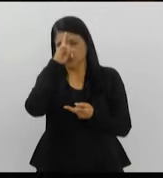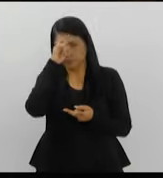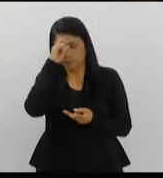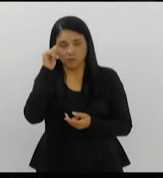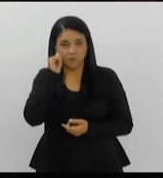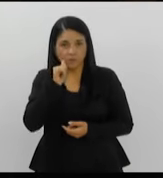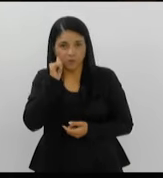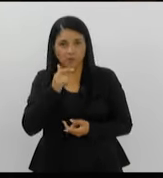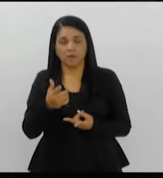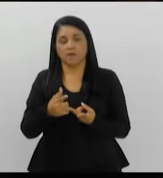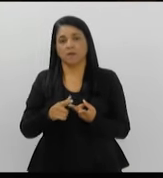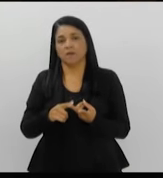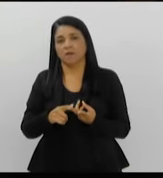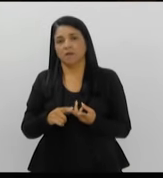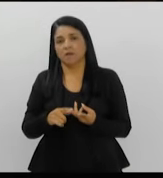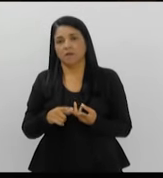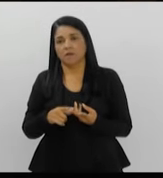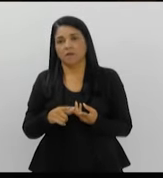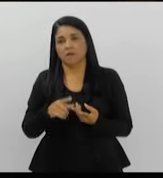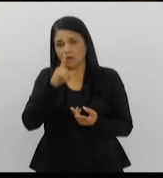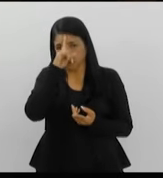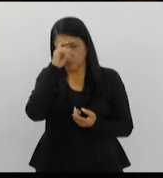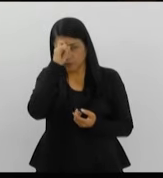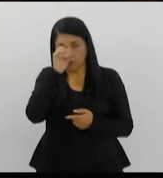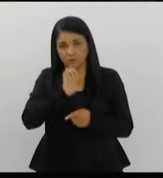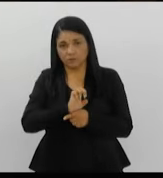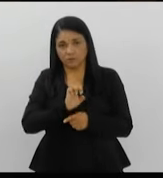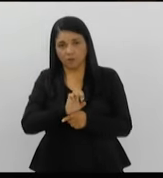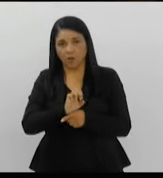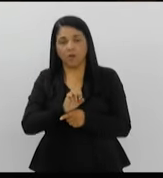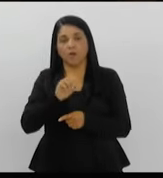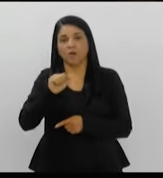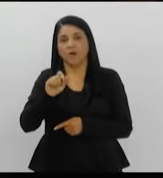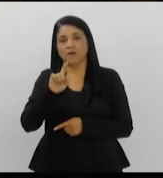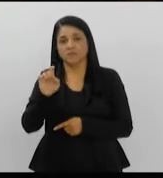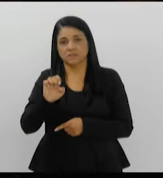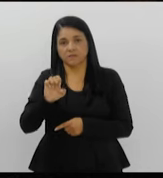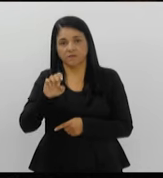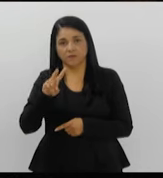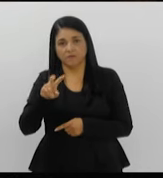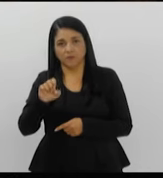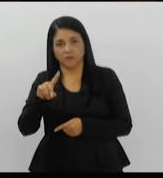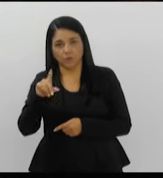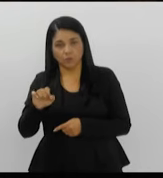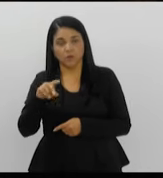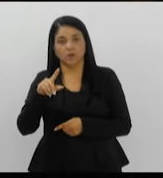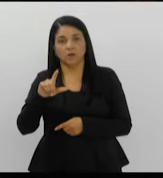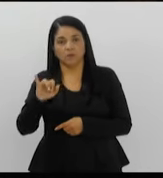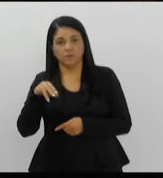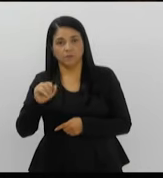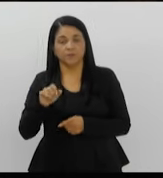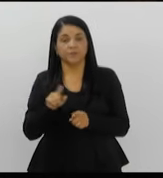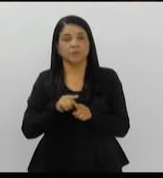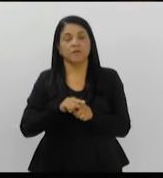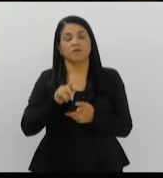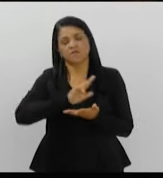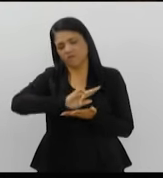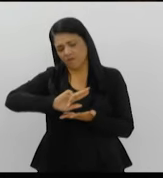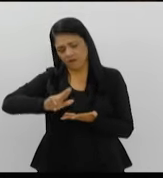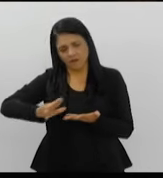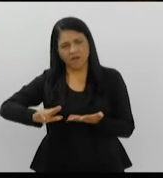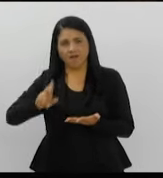Studart, o Hospital Estadual Azevedo Lima, o Hospital Regional Gélio Alves de Faria.